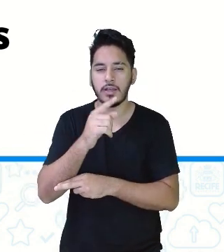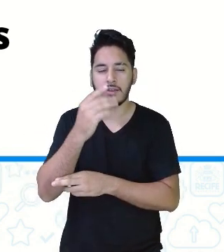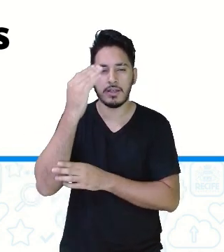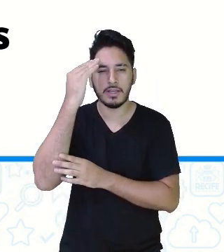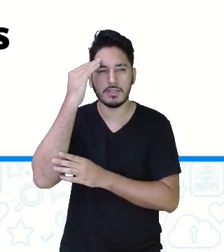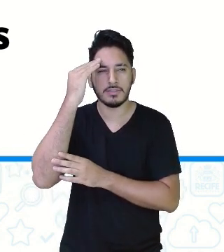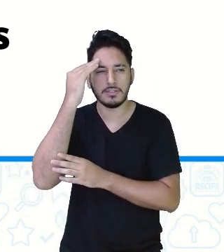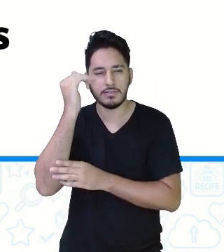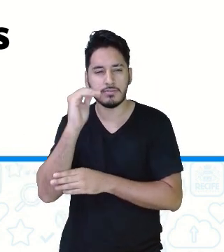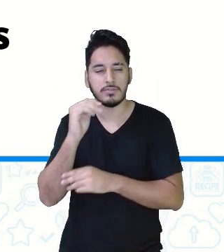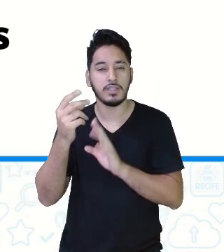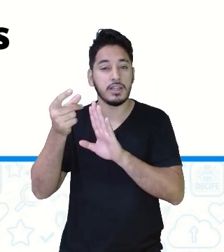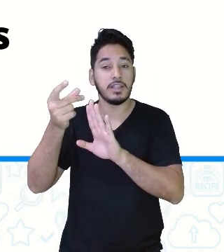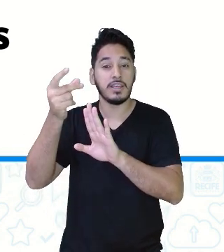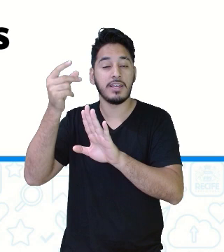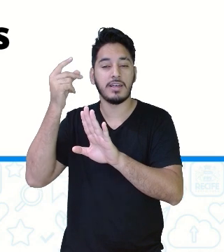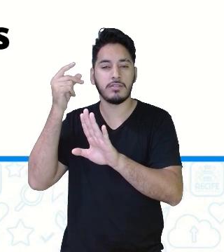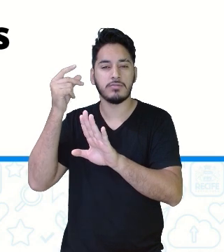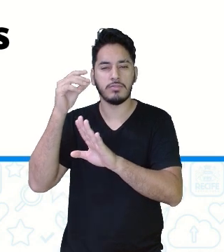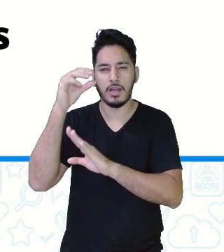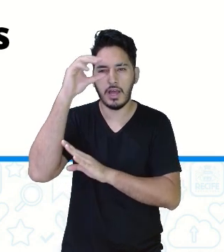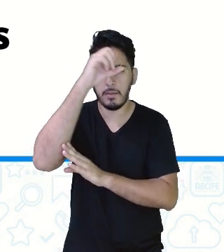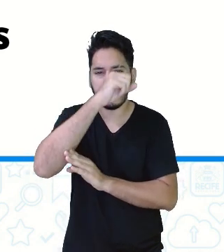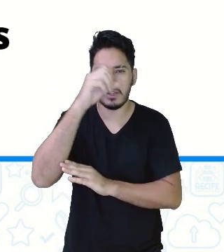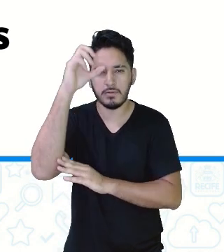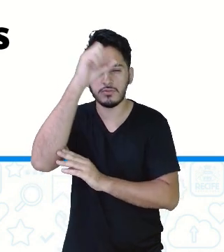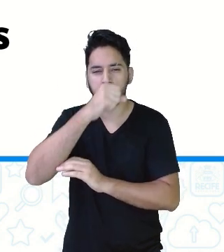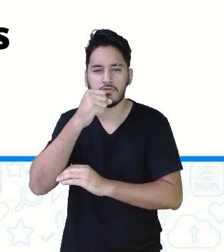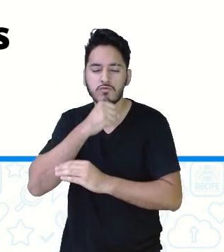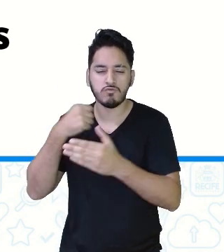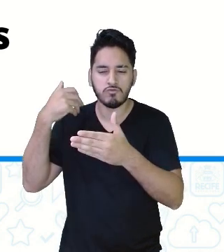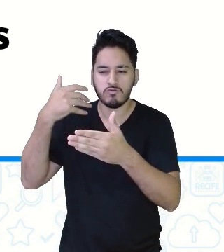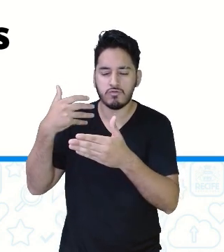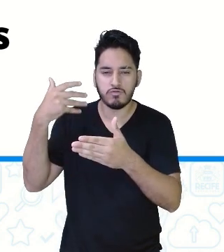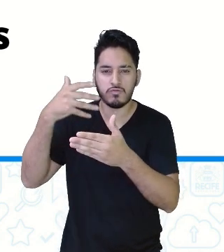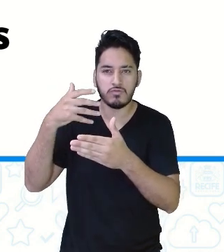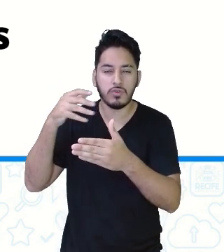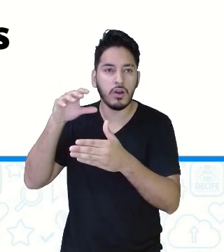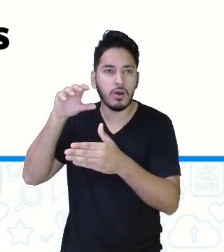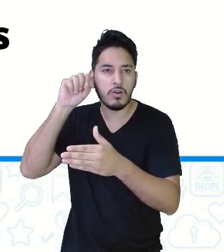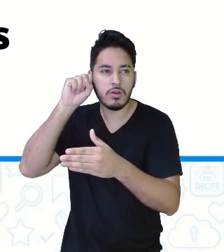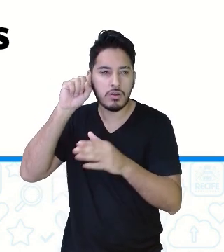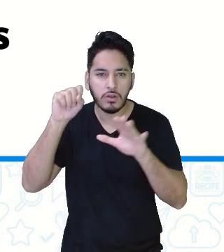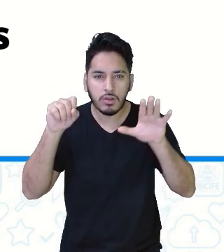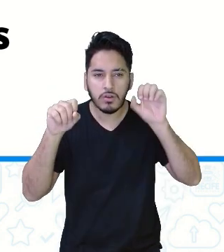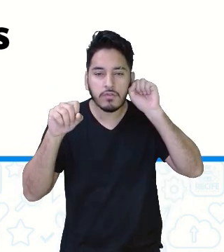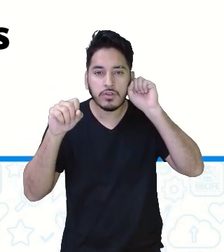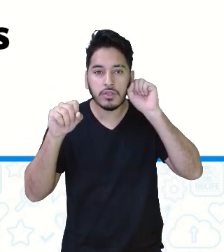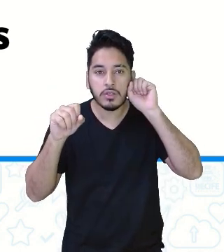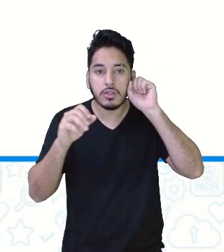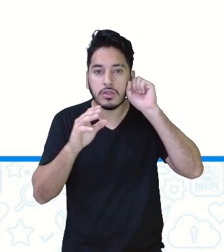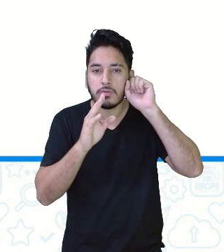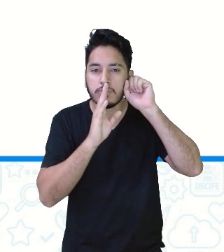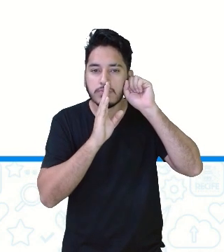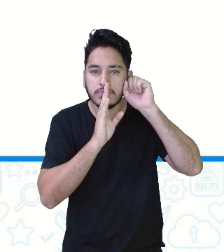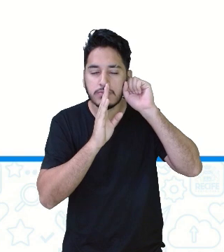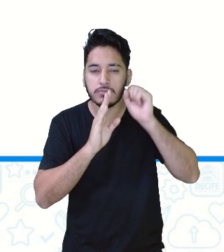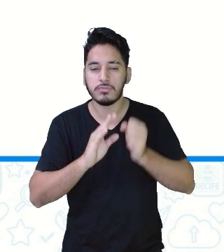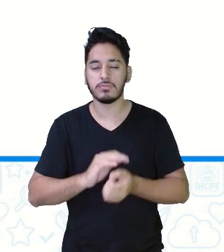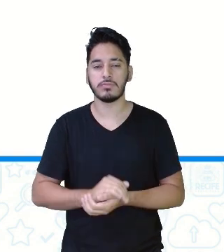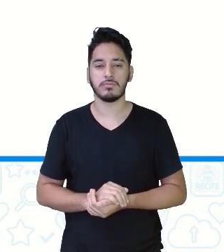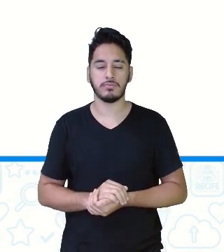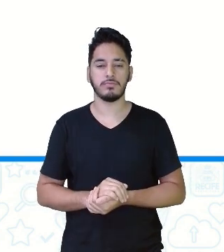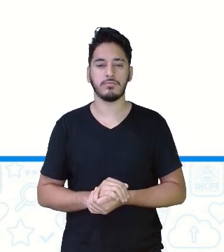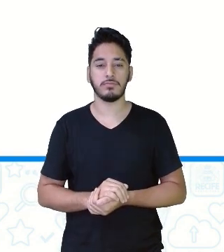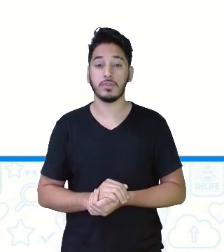sabedoria milenar. Aprendemos com os mais velhos a ouvir mais que falar.